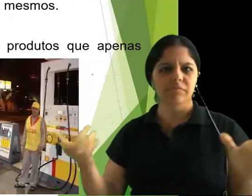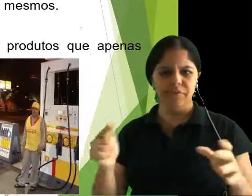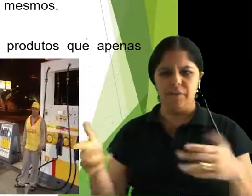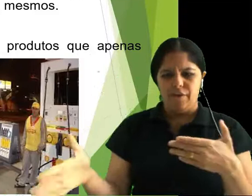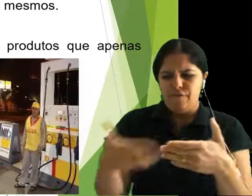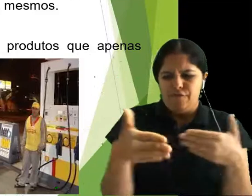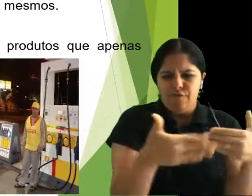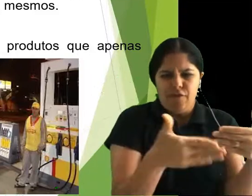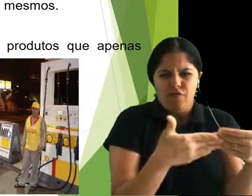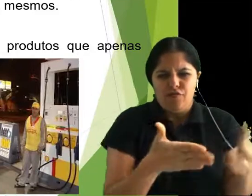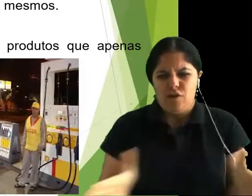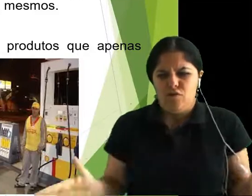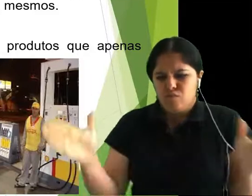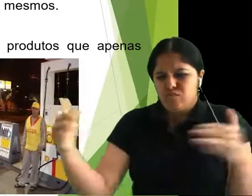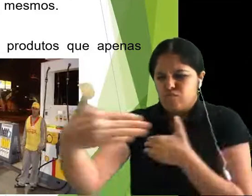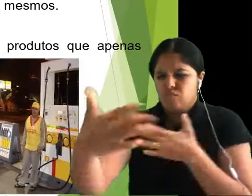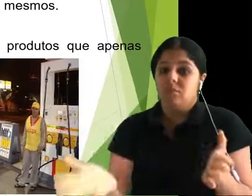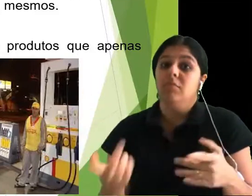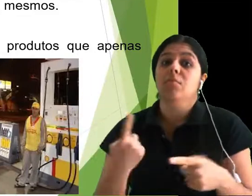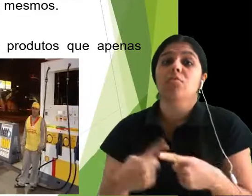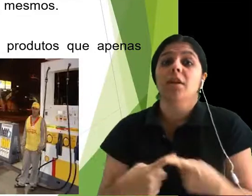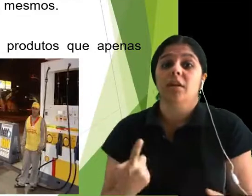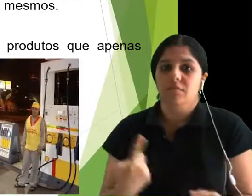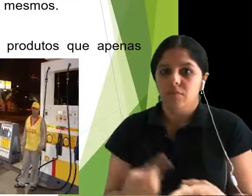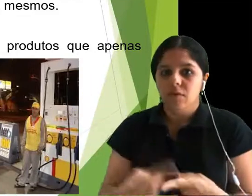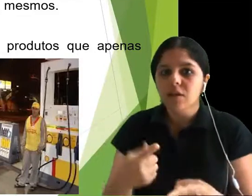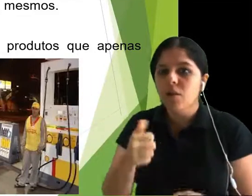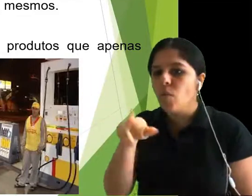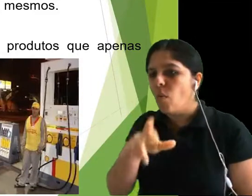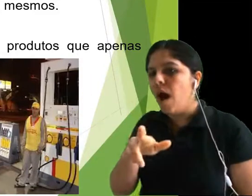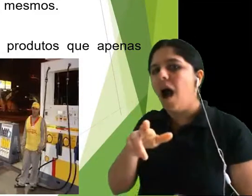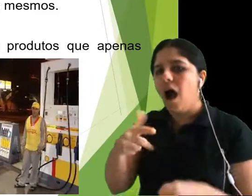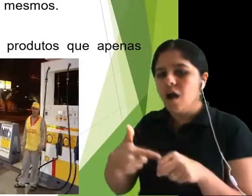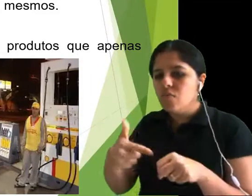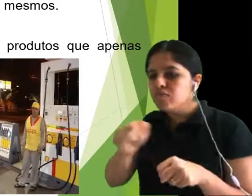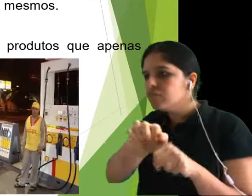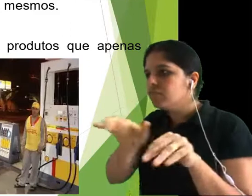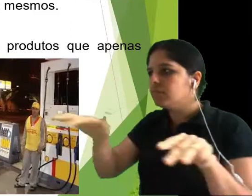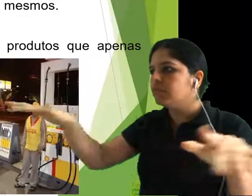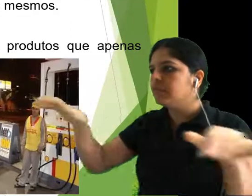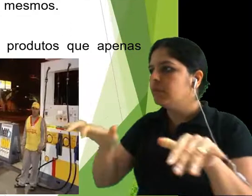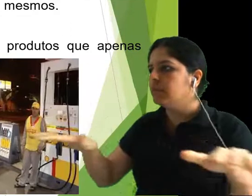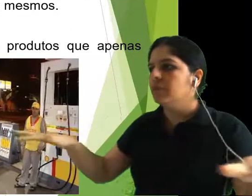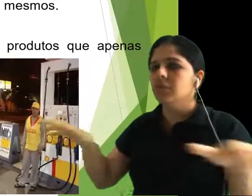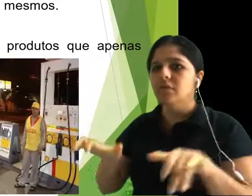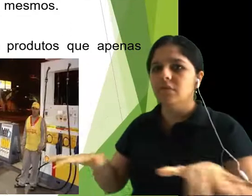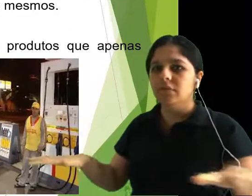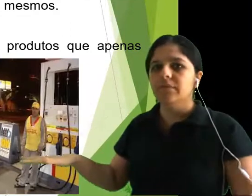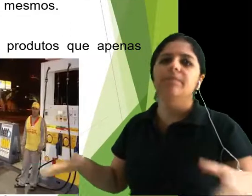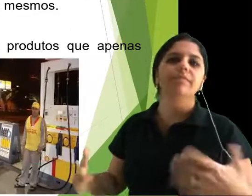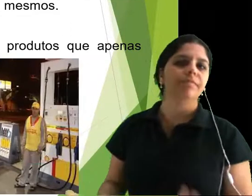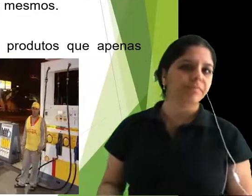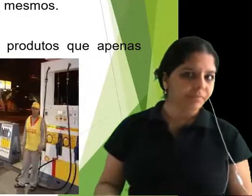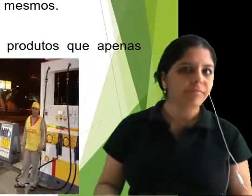né, com teto, com parede. Por quê? O ar precisa circular, para não dar nenhum